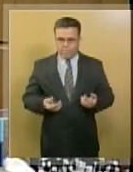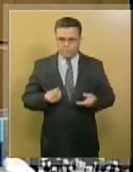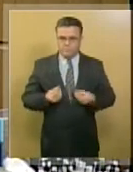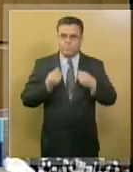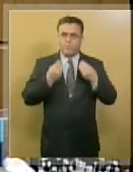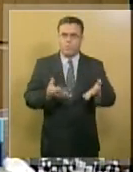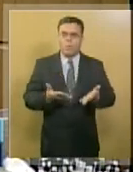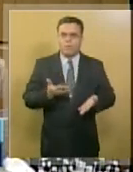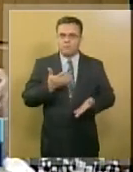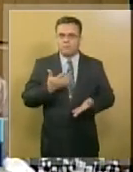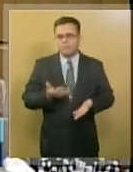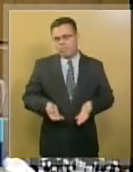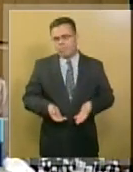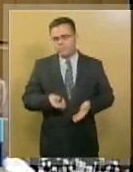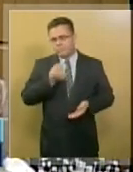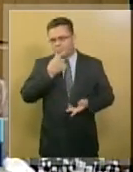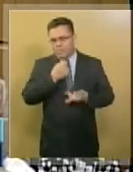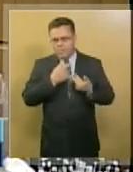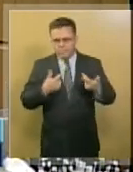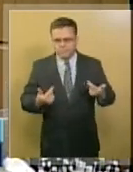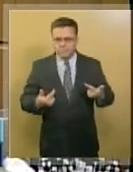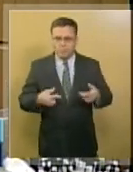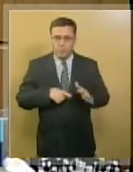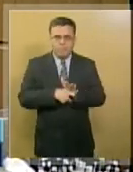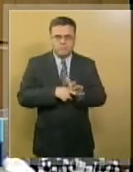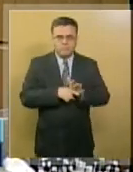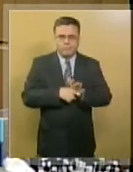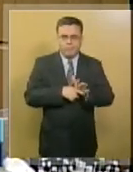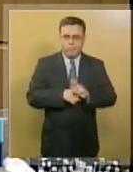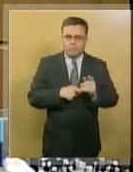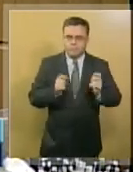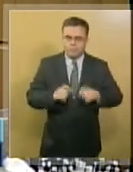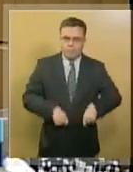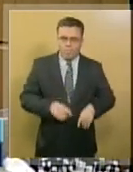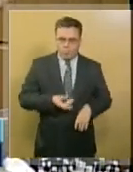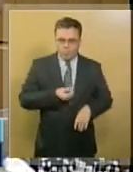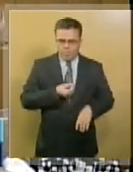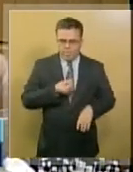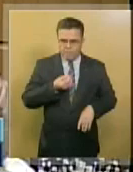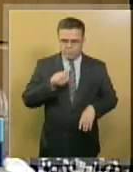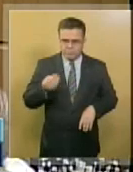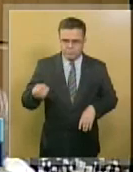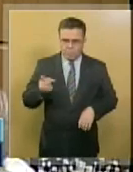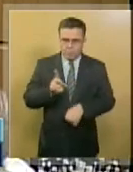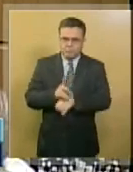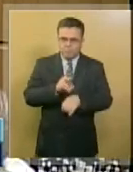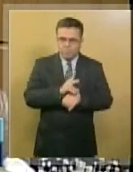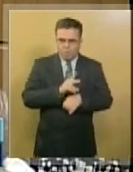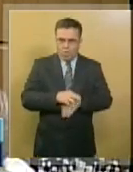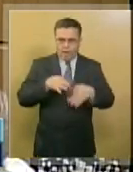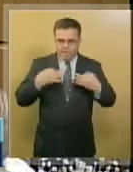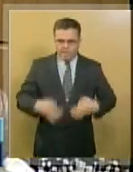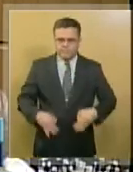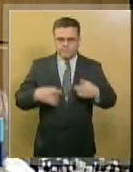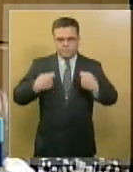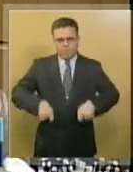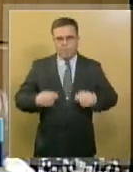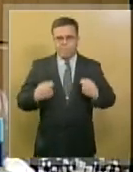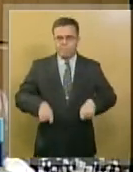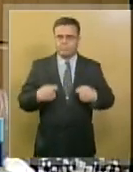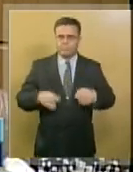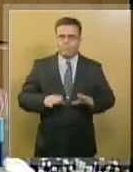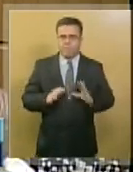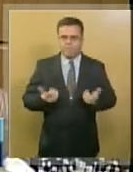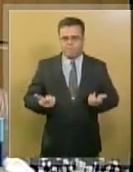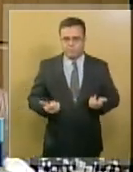qual a condição de saúde que eles estão, poder encaminhar para os atendimentos necessários. E, claro, tem